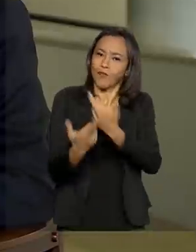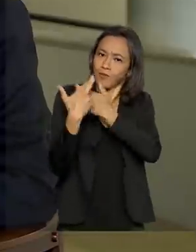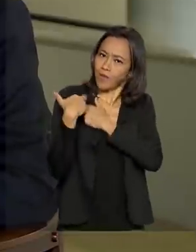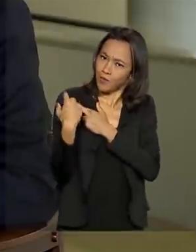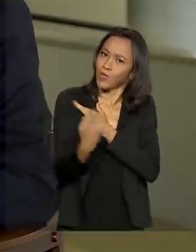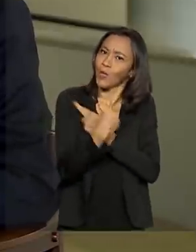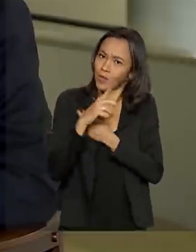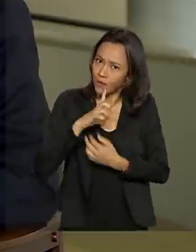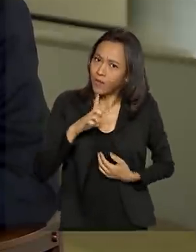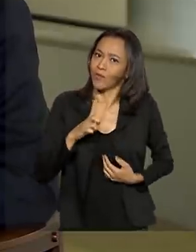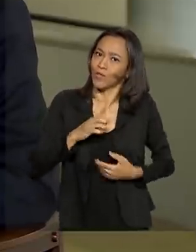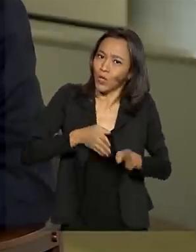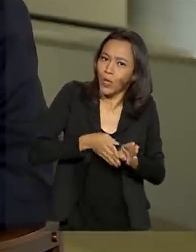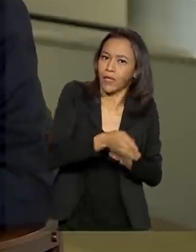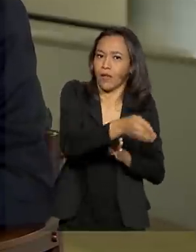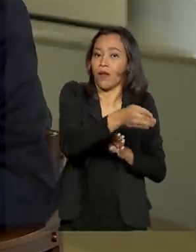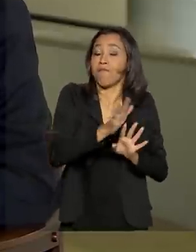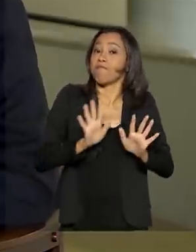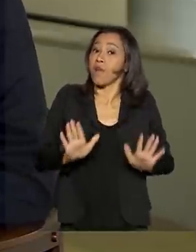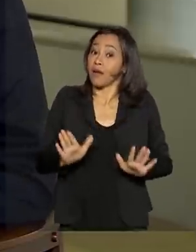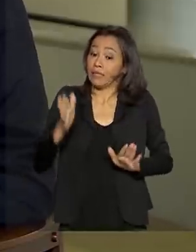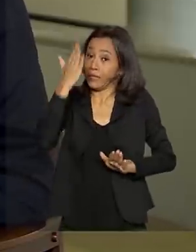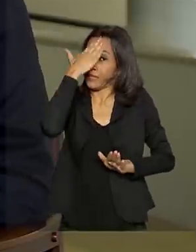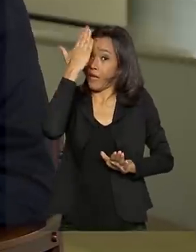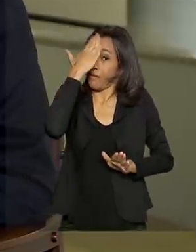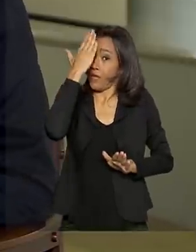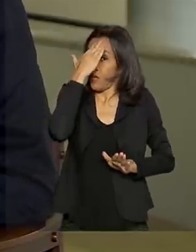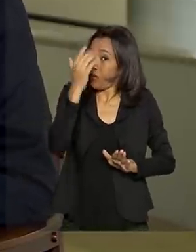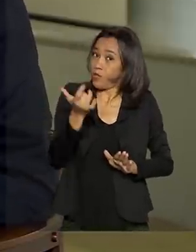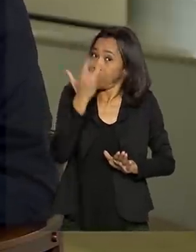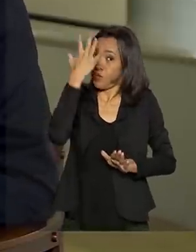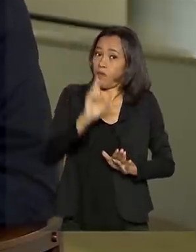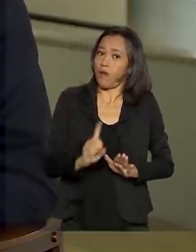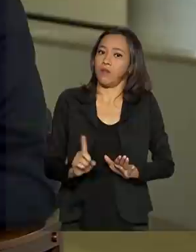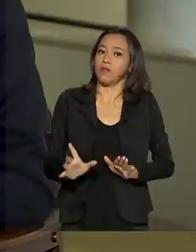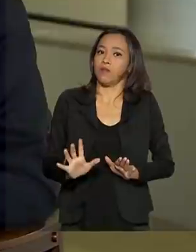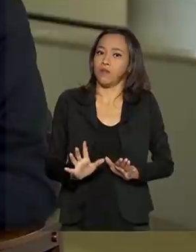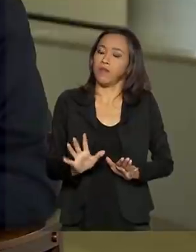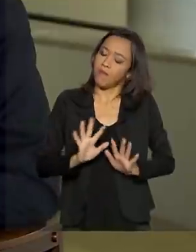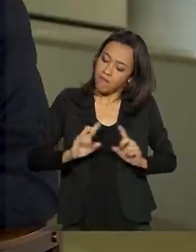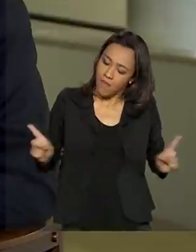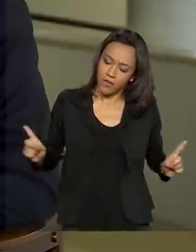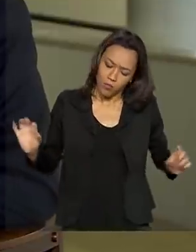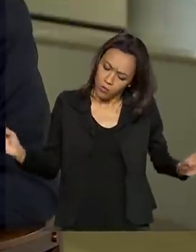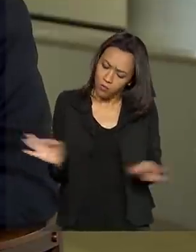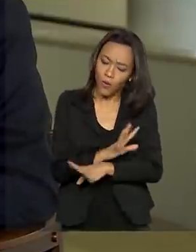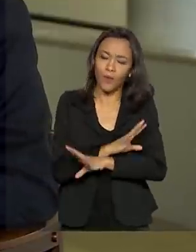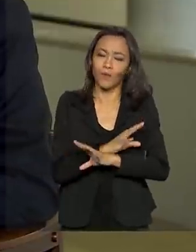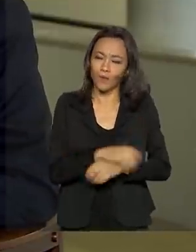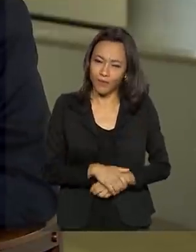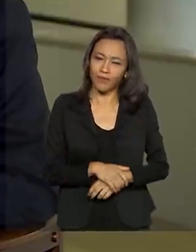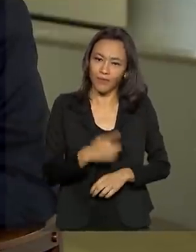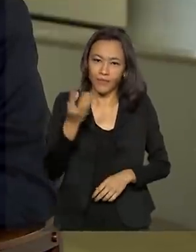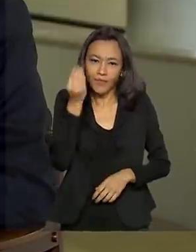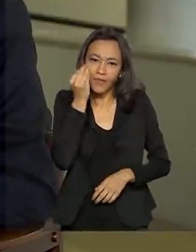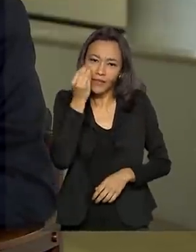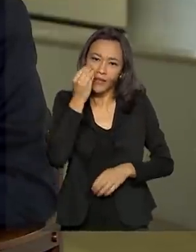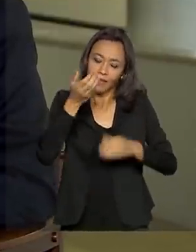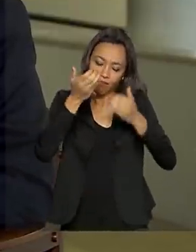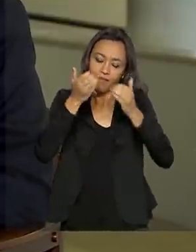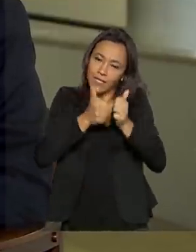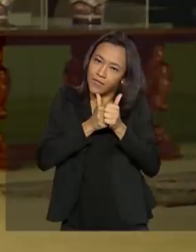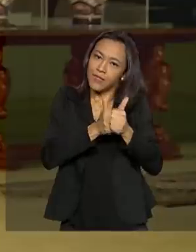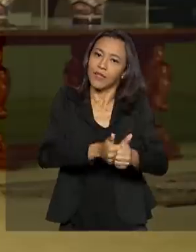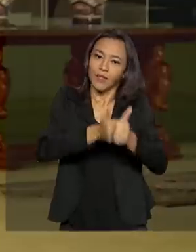nós temos, mas também sabemos que as tarefas não são fáceis. Mas estamos prontos para tentar cumpri-las da melhor